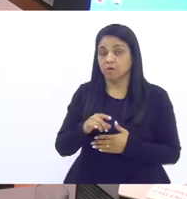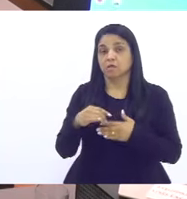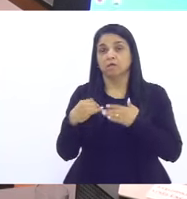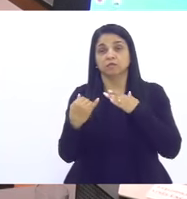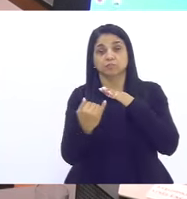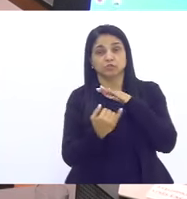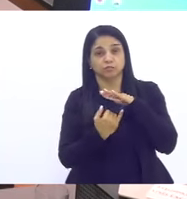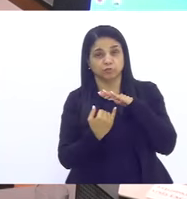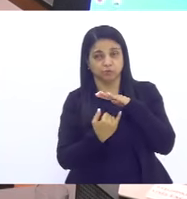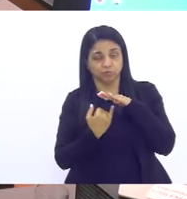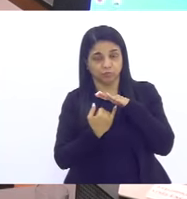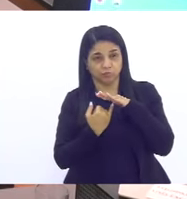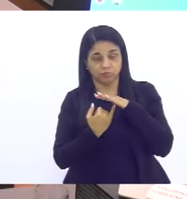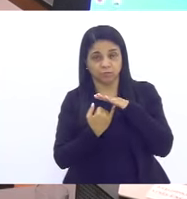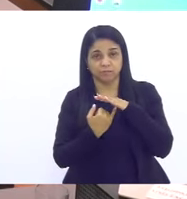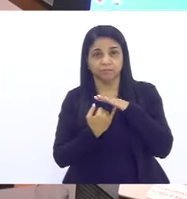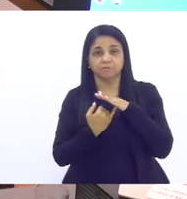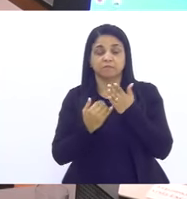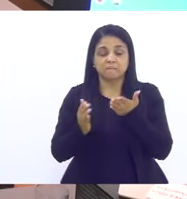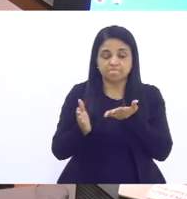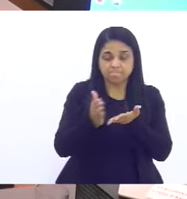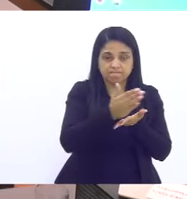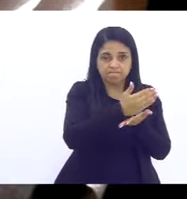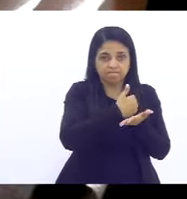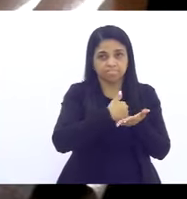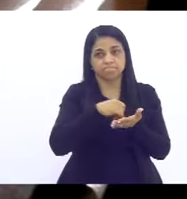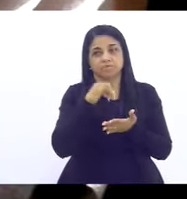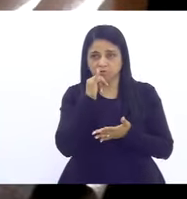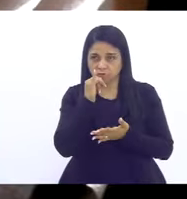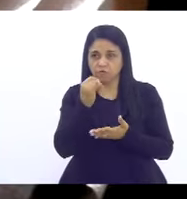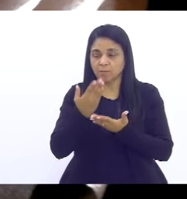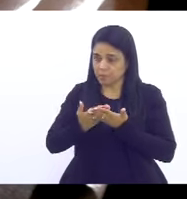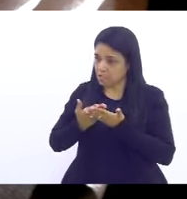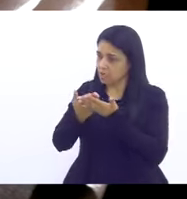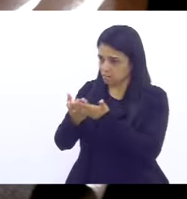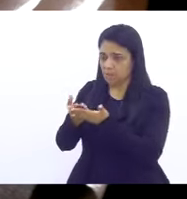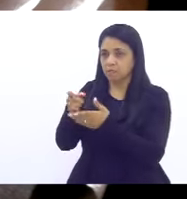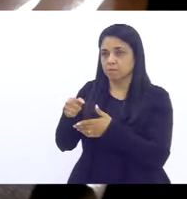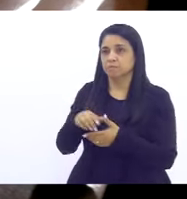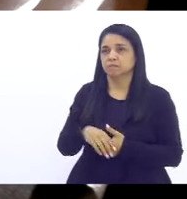institucional que levante as informações e encaminharei.